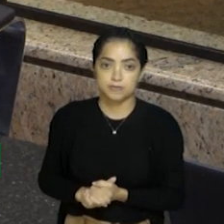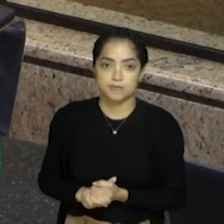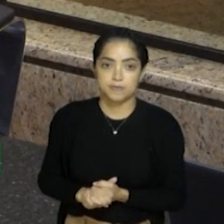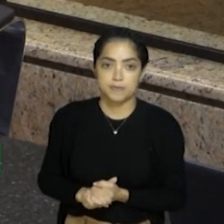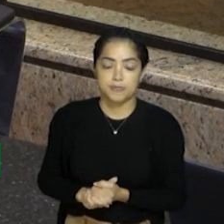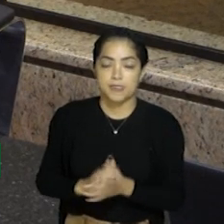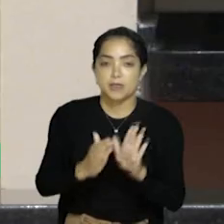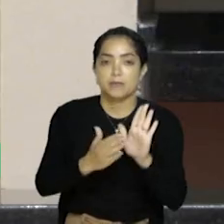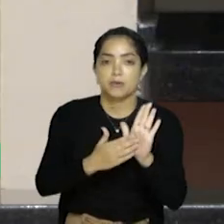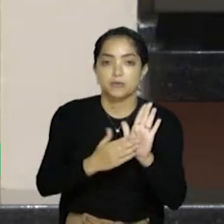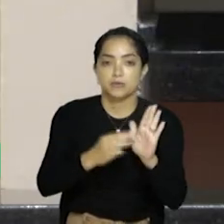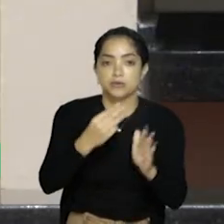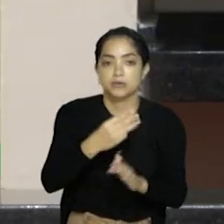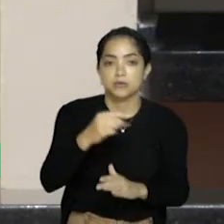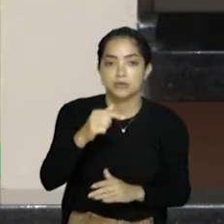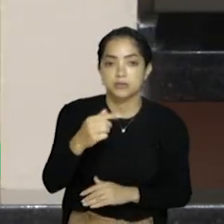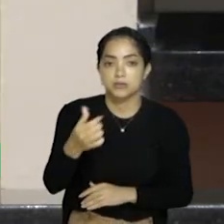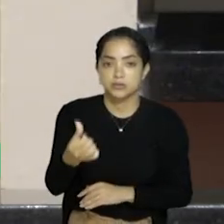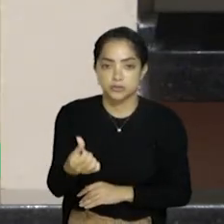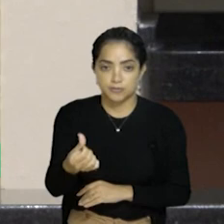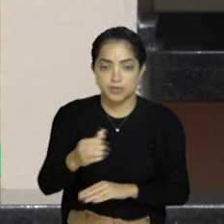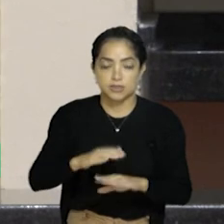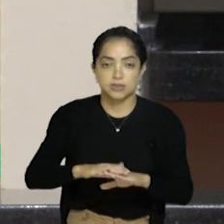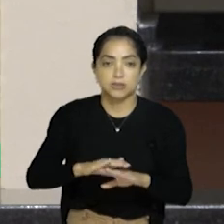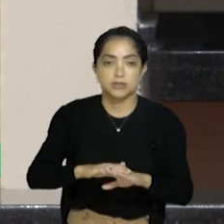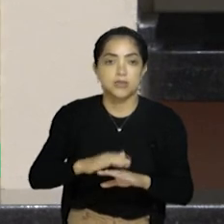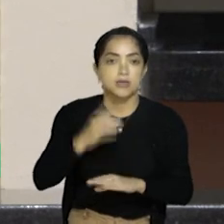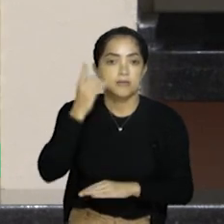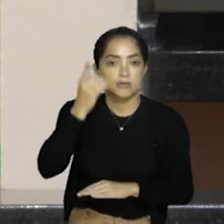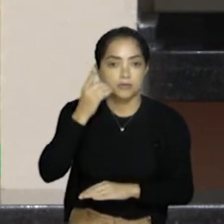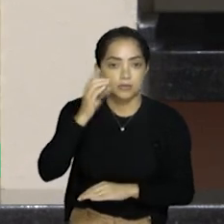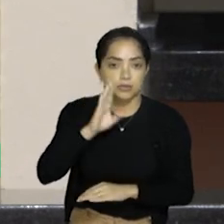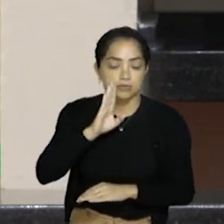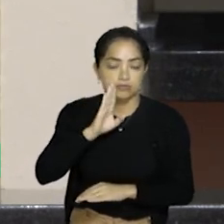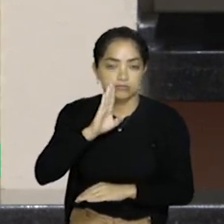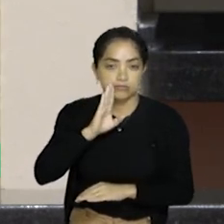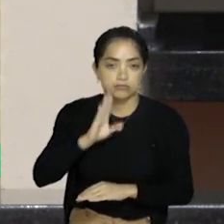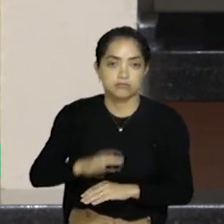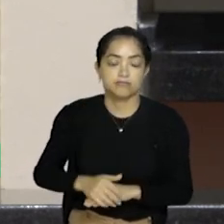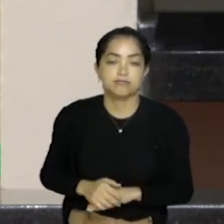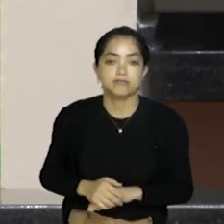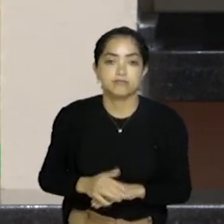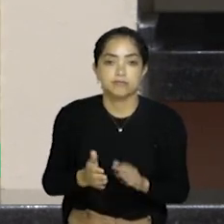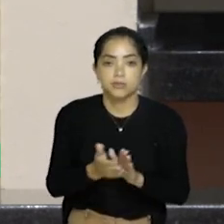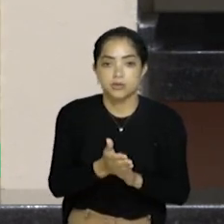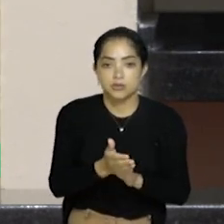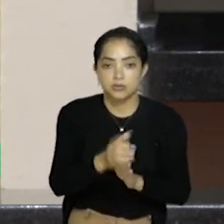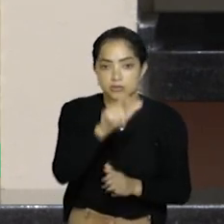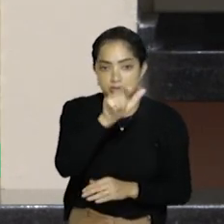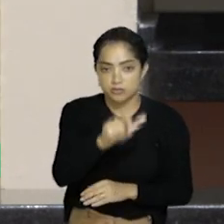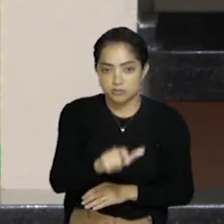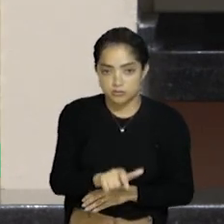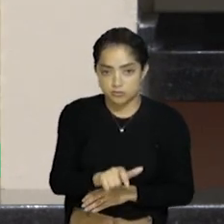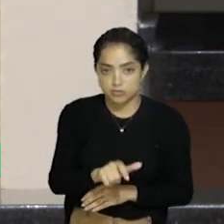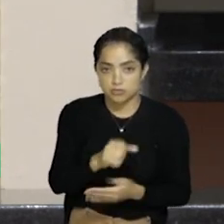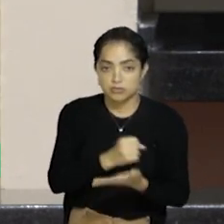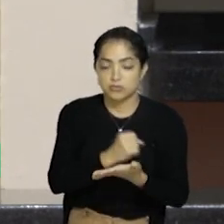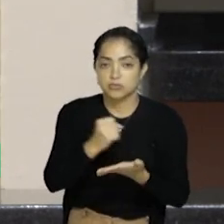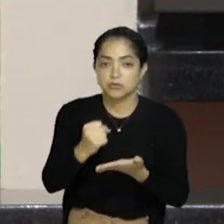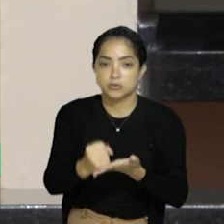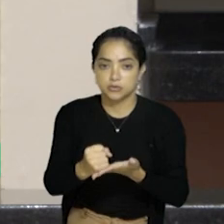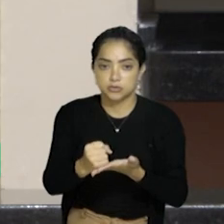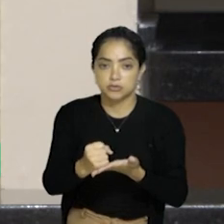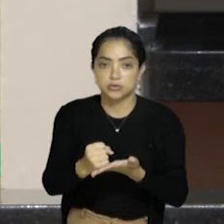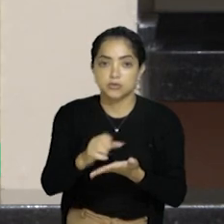proposição 376 Deputado Nilson Bernard manifestando aplauso titular do Cartório de